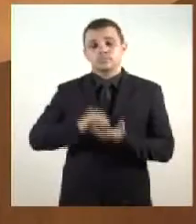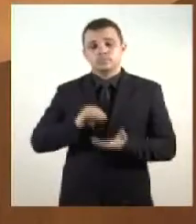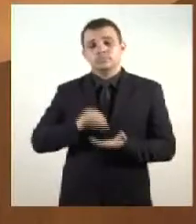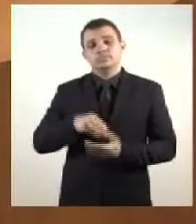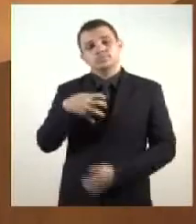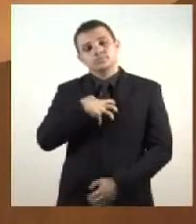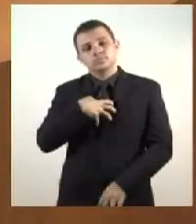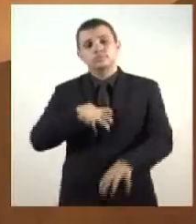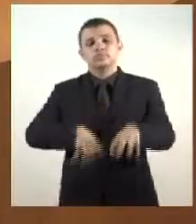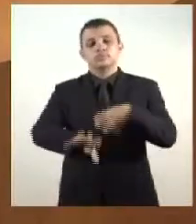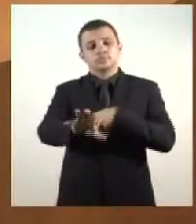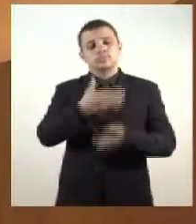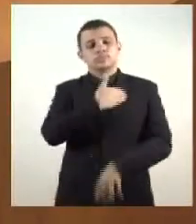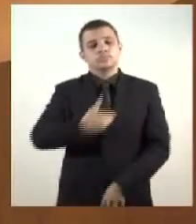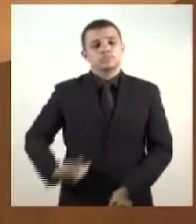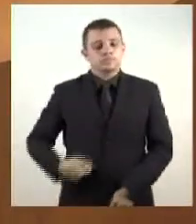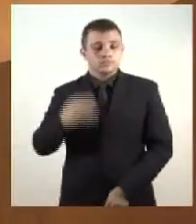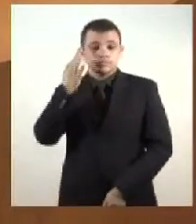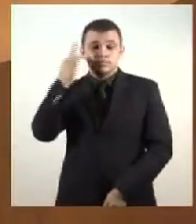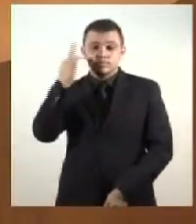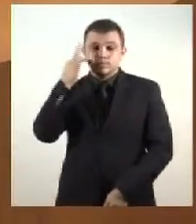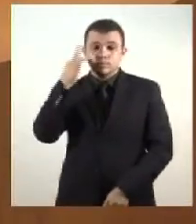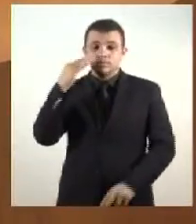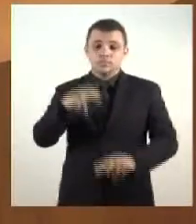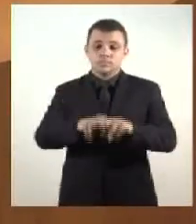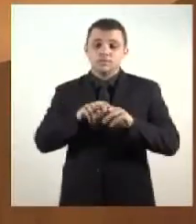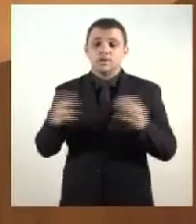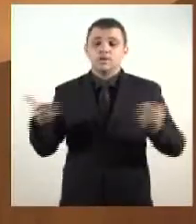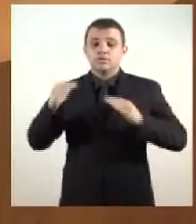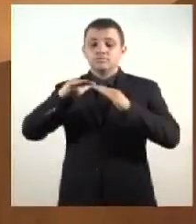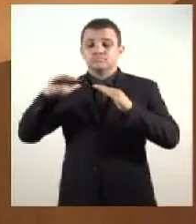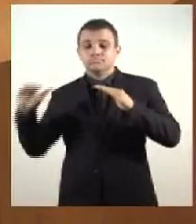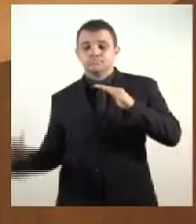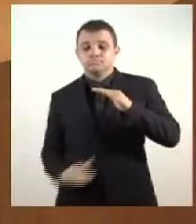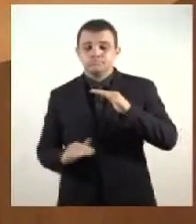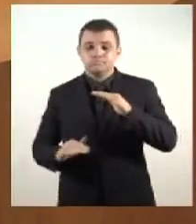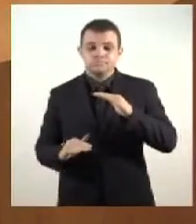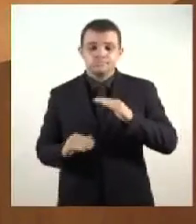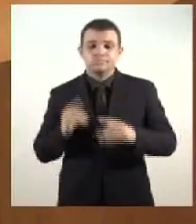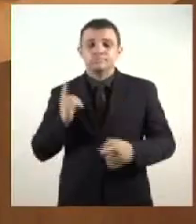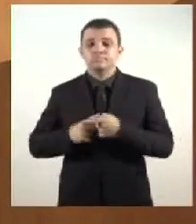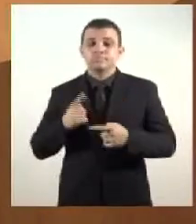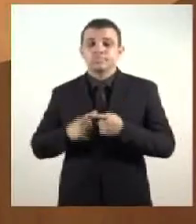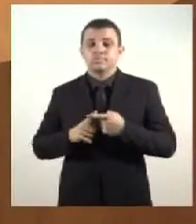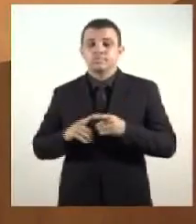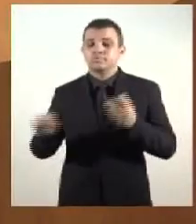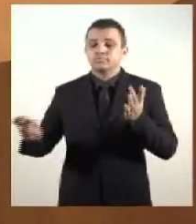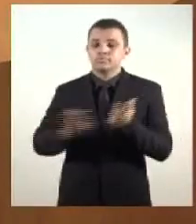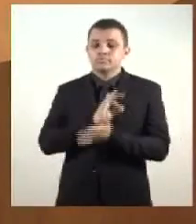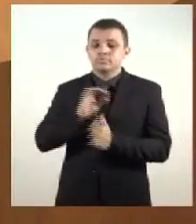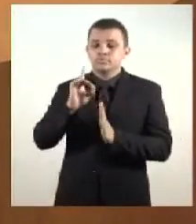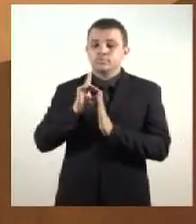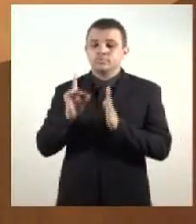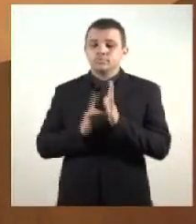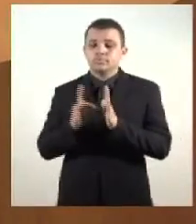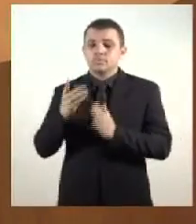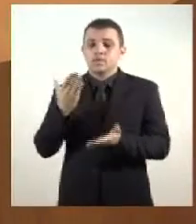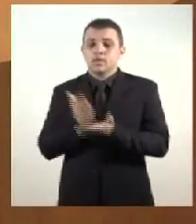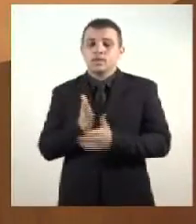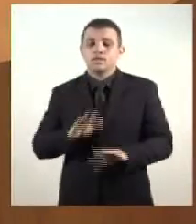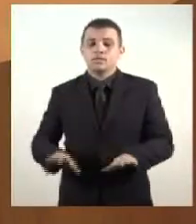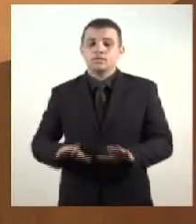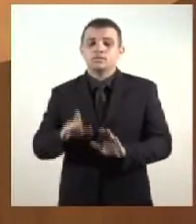do governador Flávio Dino, que se apequena ao por decreto, findar esse programa